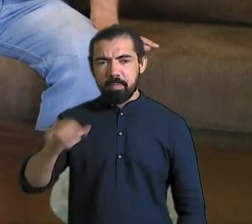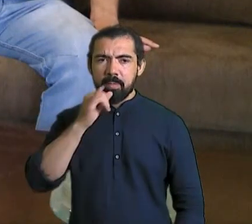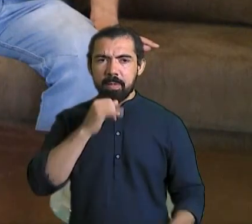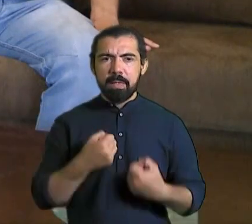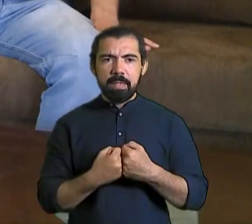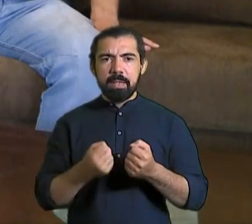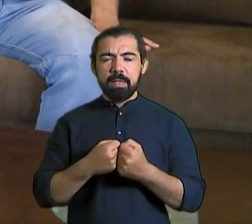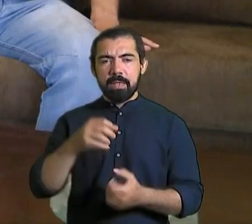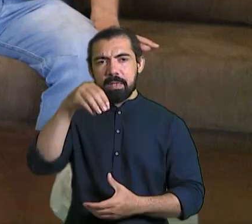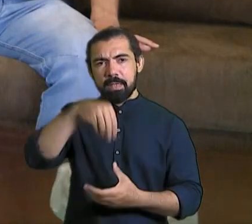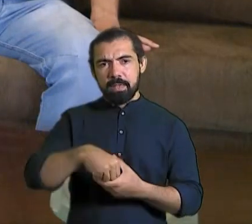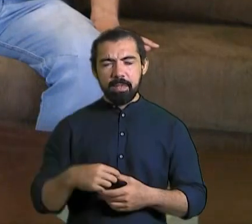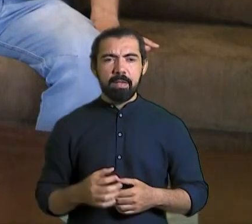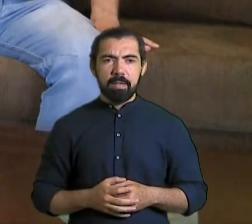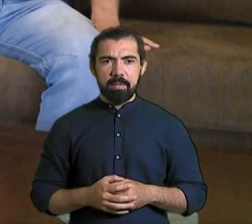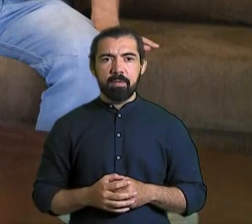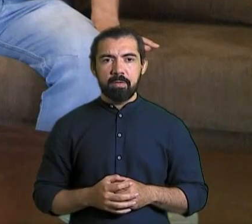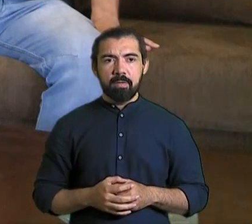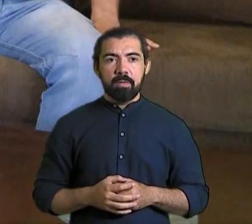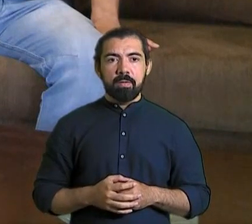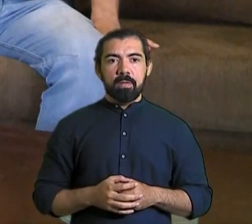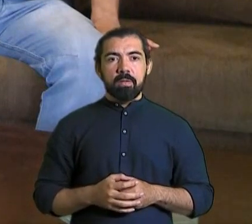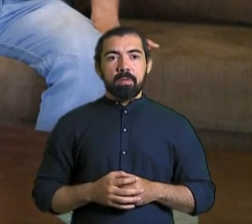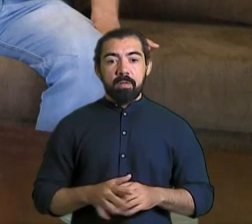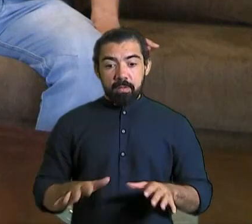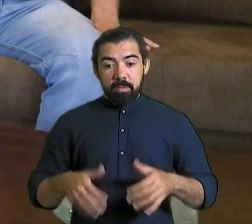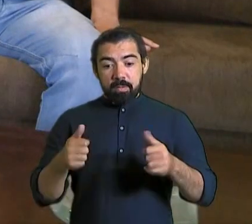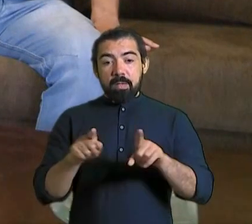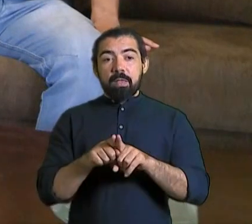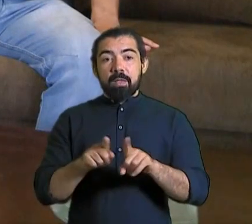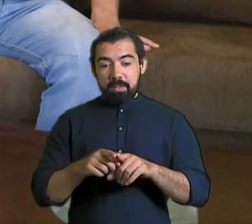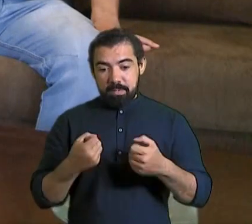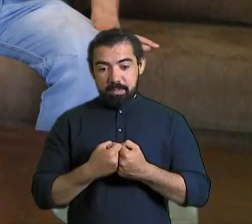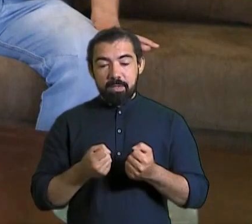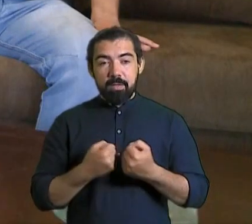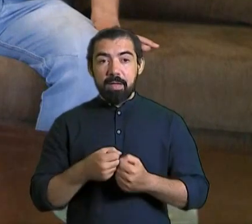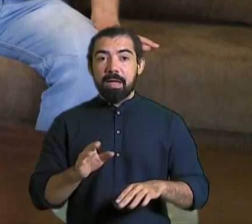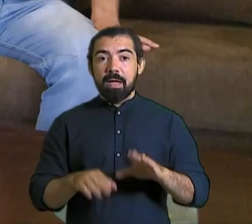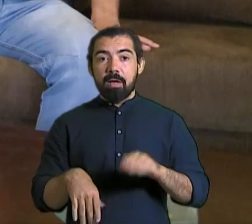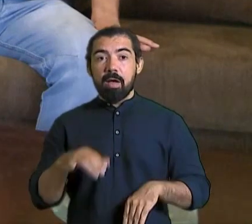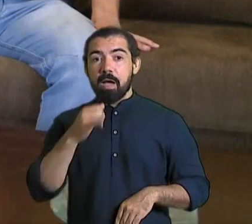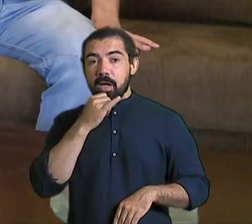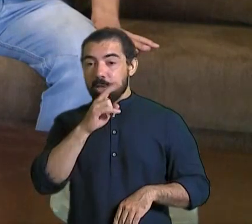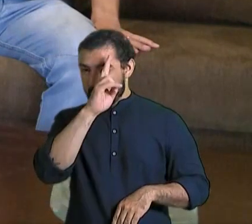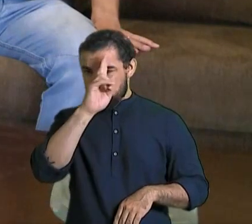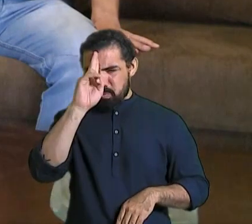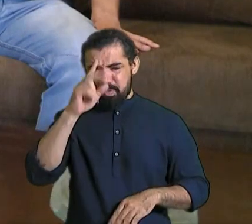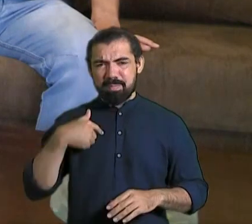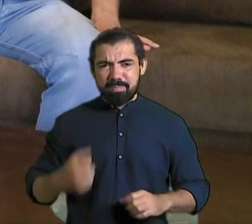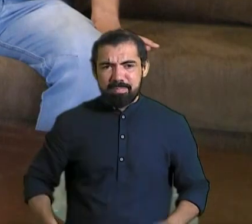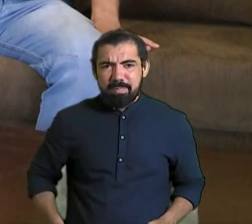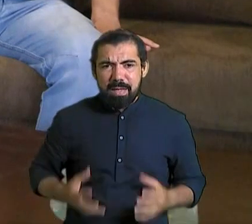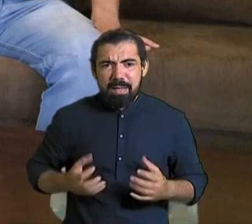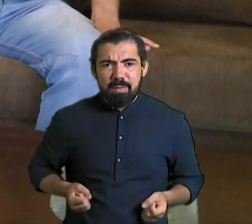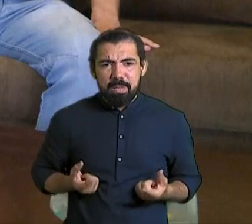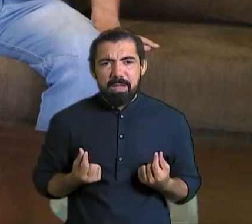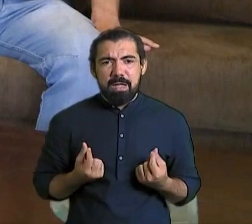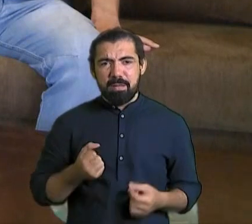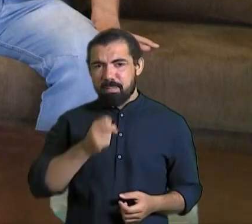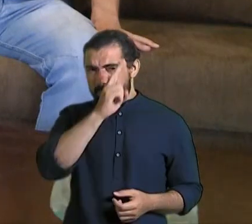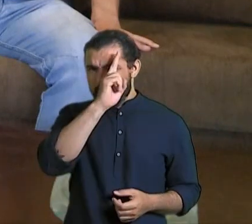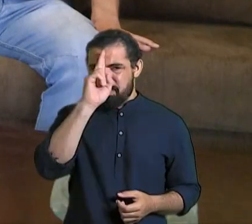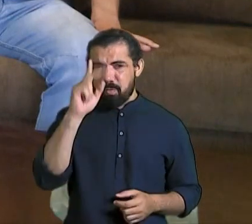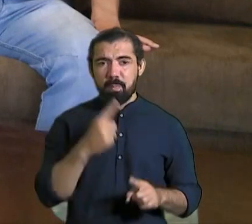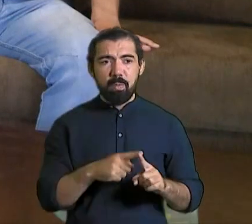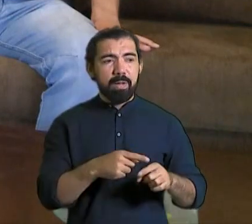transportes são melhoria também nos transportes coletivos, né? Que muitas vezes a gente se obriga a pegar um Uber ou um transporte,